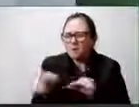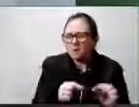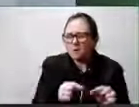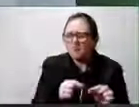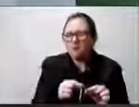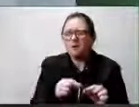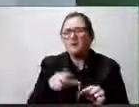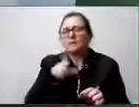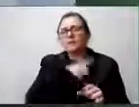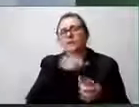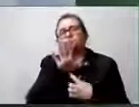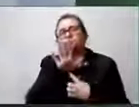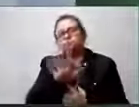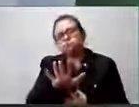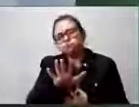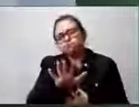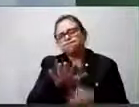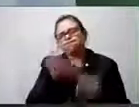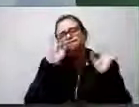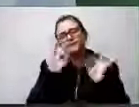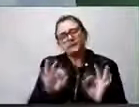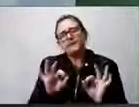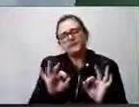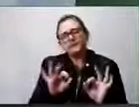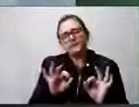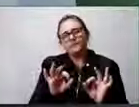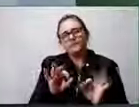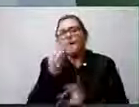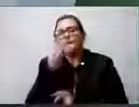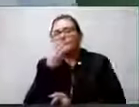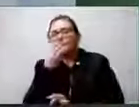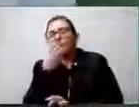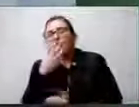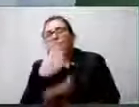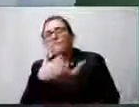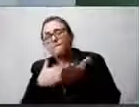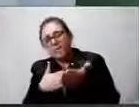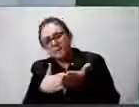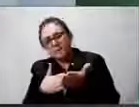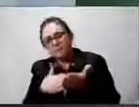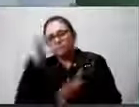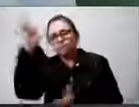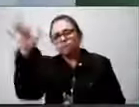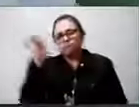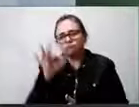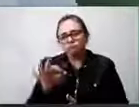tem evidência científica suficiente de que uma boa parte, uma grande porcentagem de